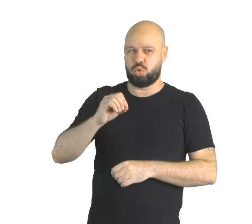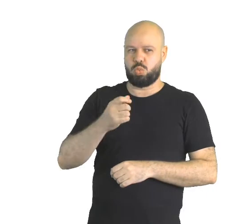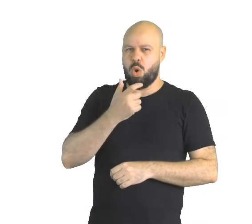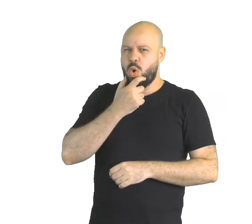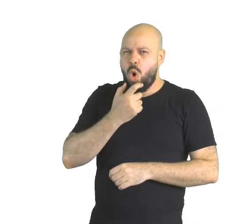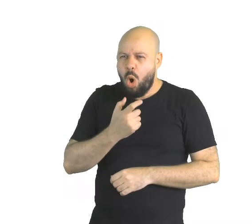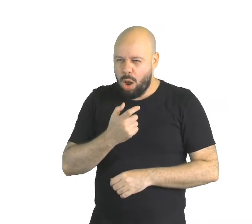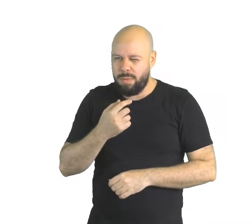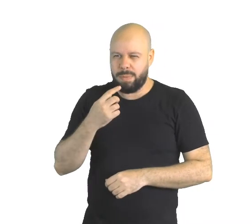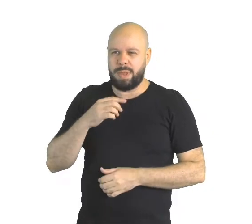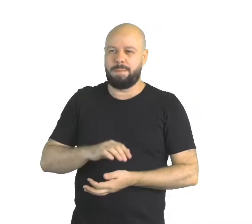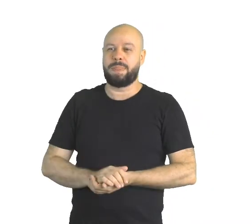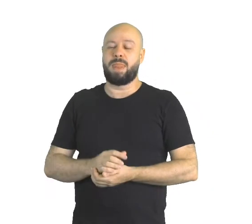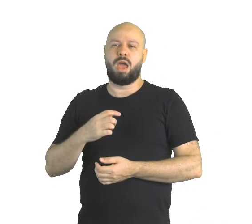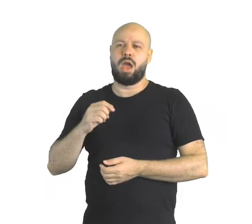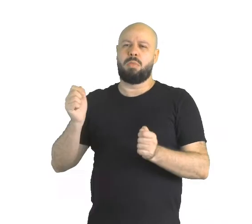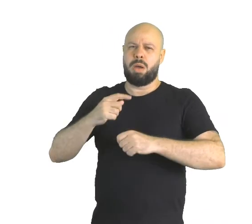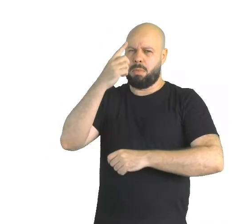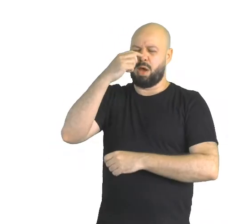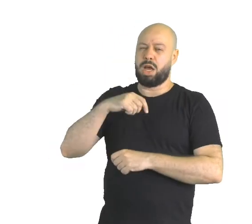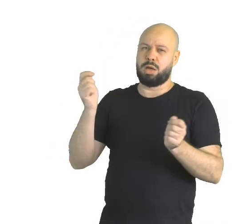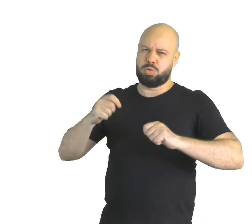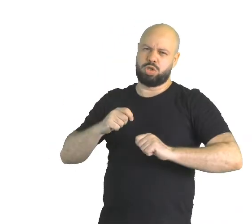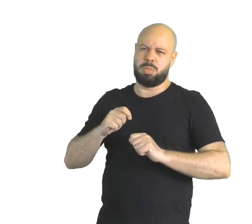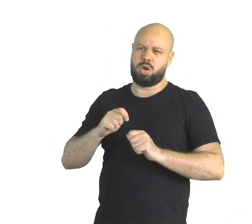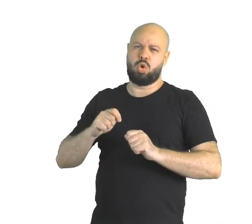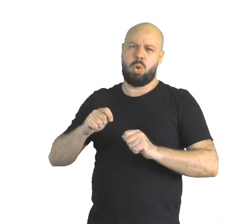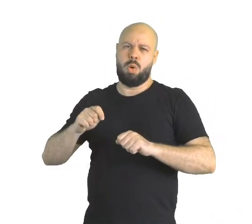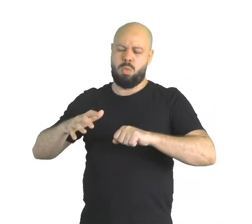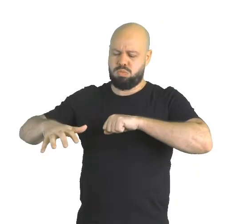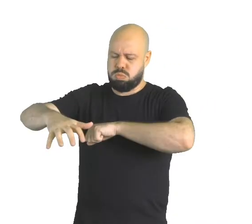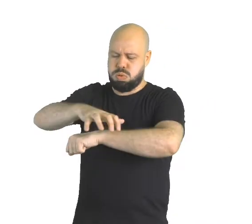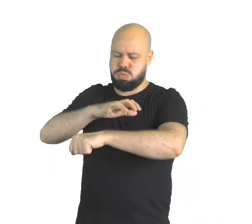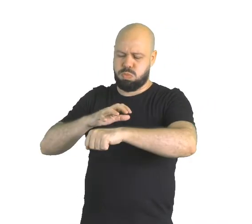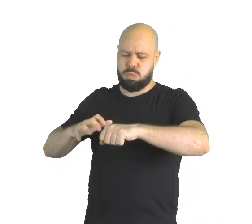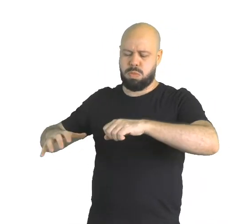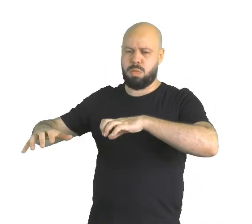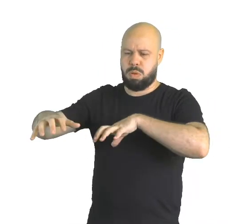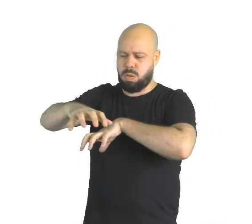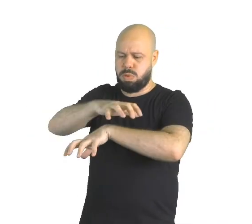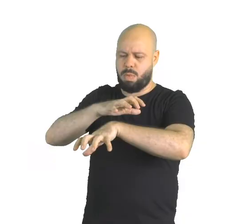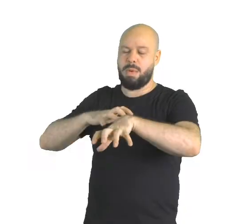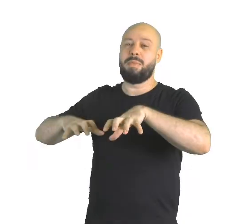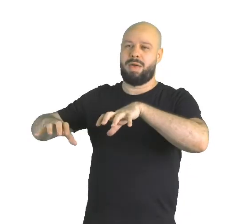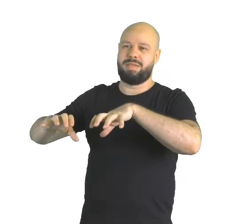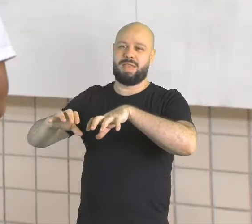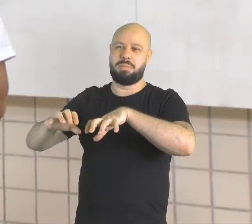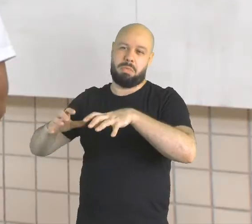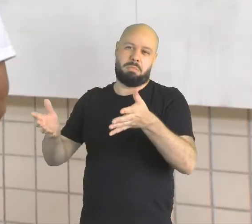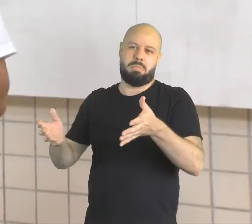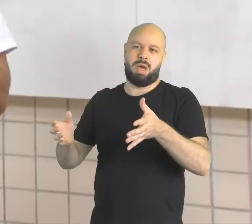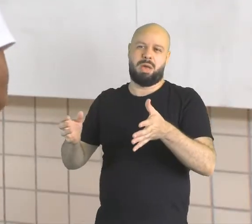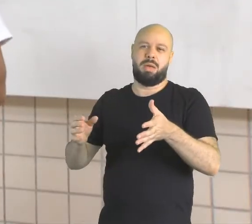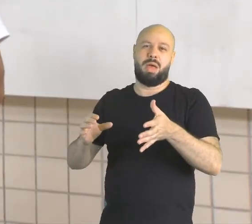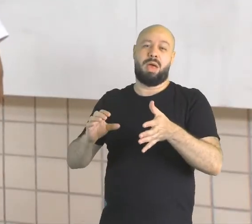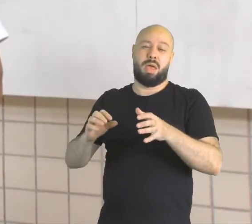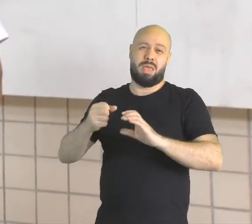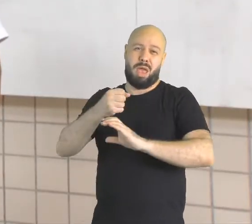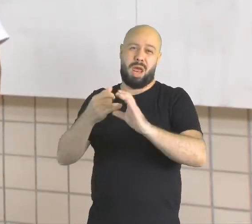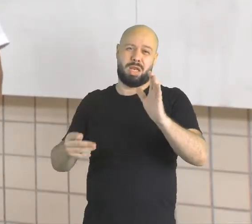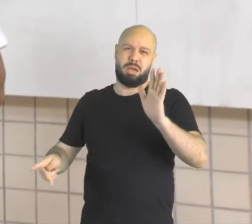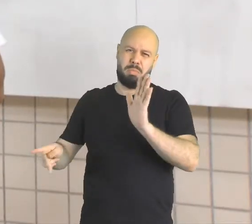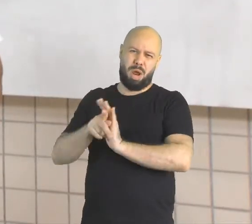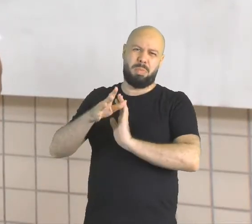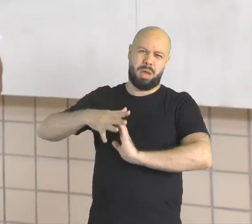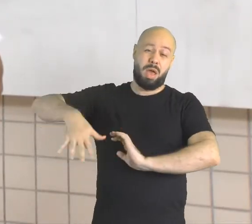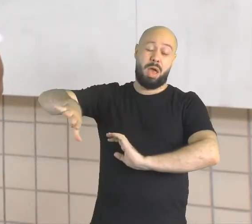de um aldeamento indígena. Aqui a gente pode perceber que o aldeamento teria essas características, porque além do índio